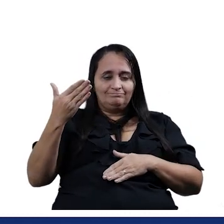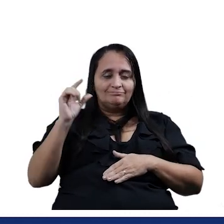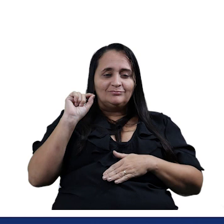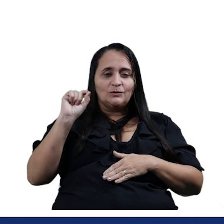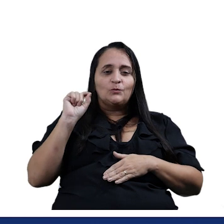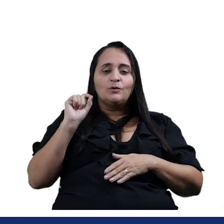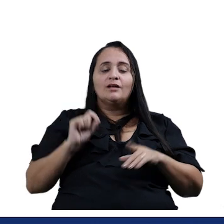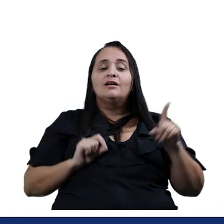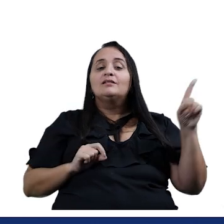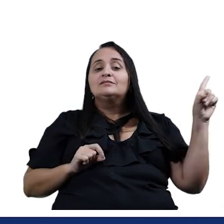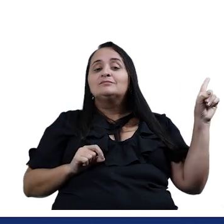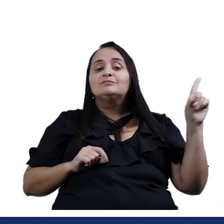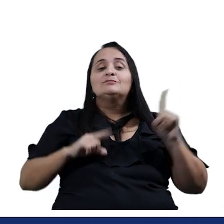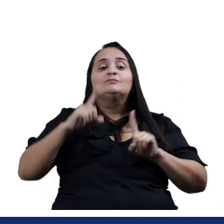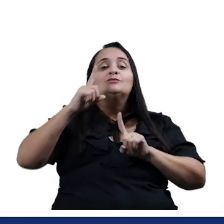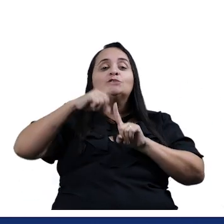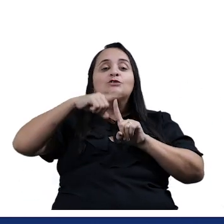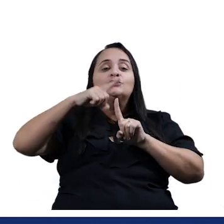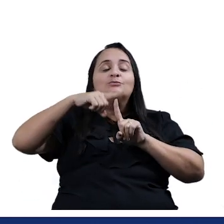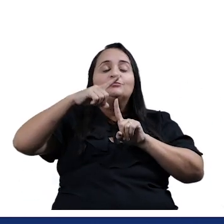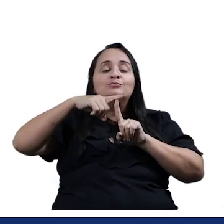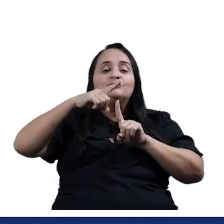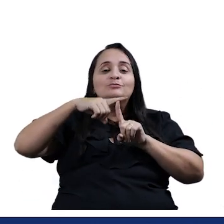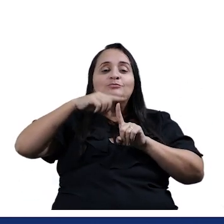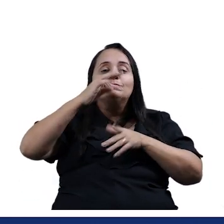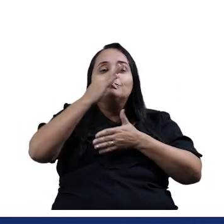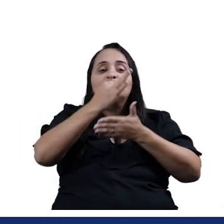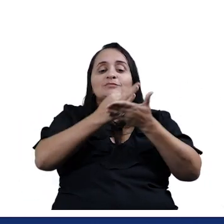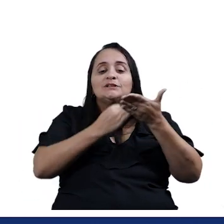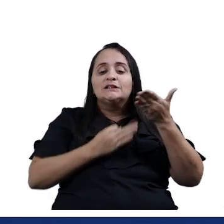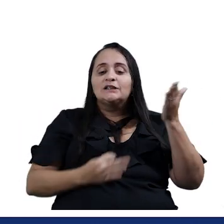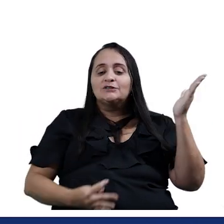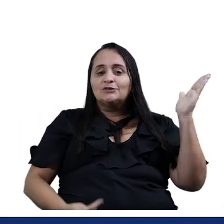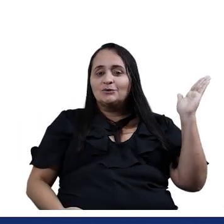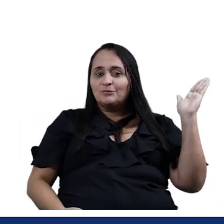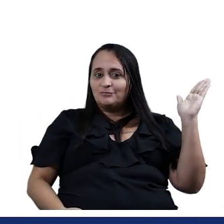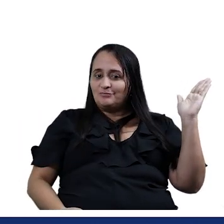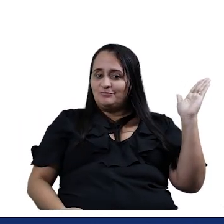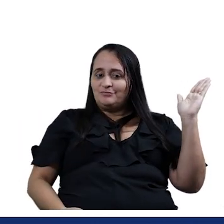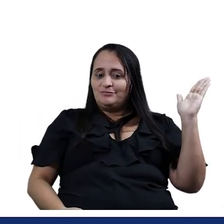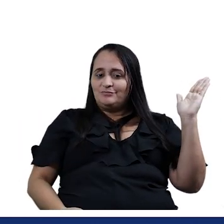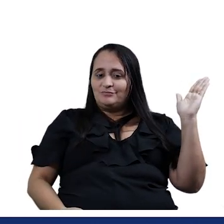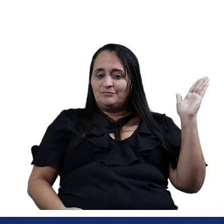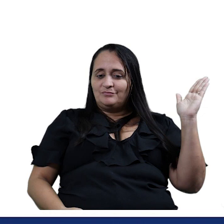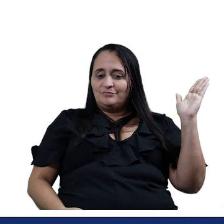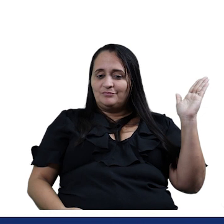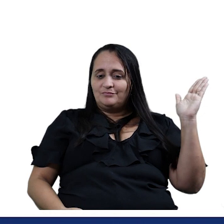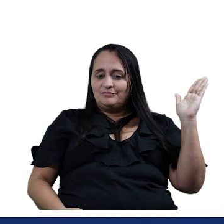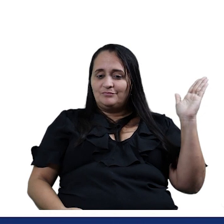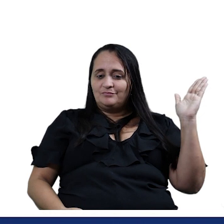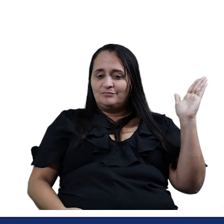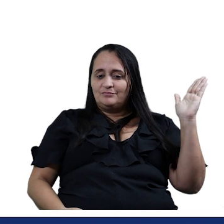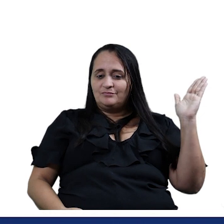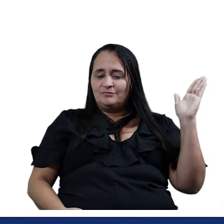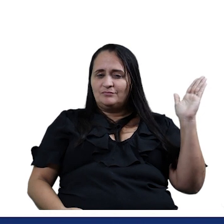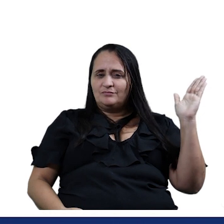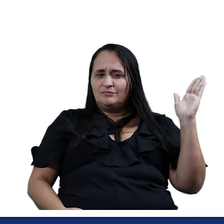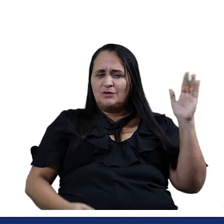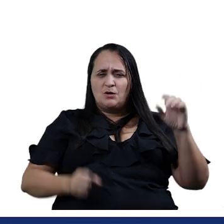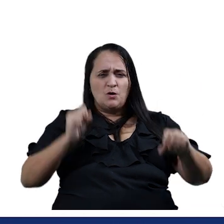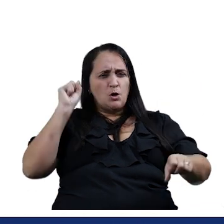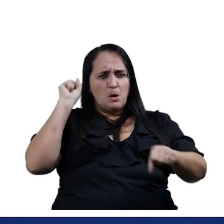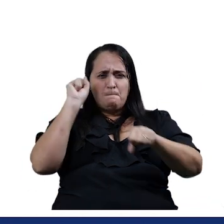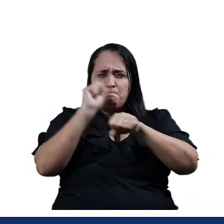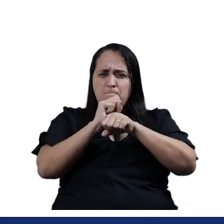pá. Que tipo de texto é esse? A que gênero pertence? Ou para a corrupção